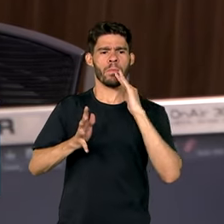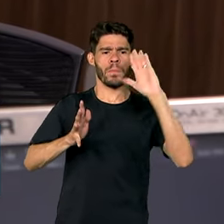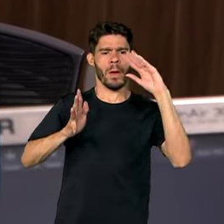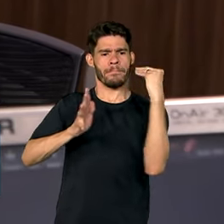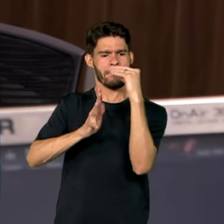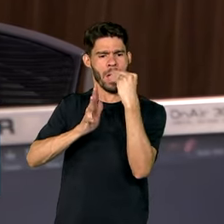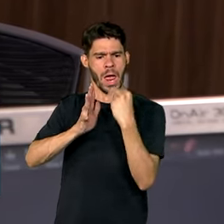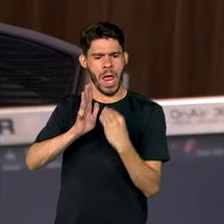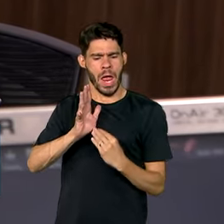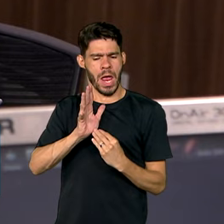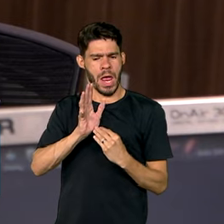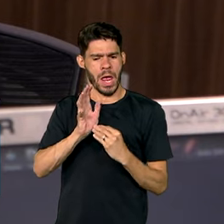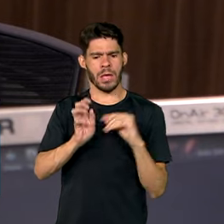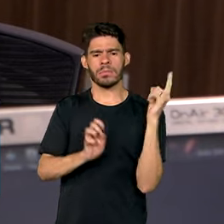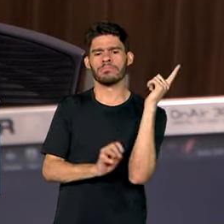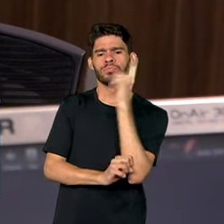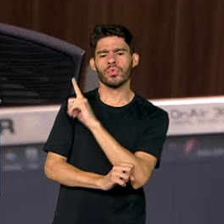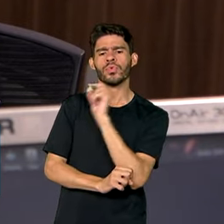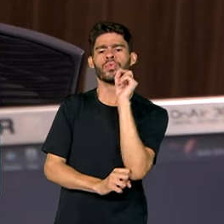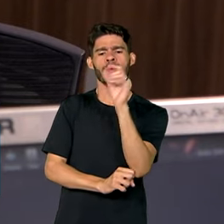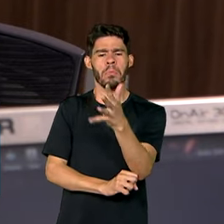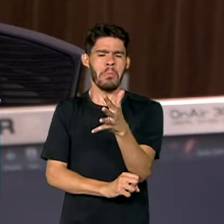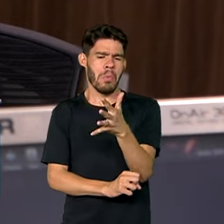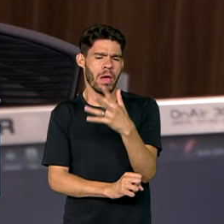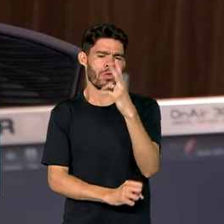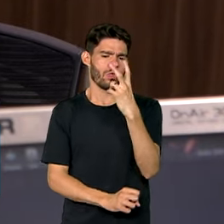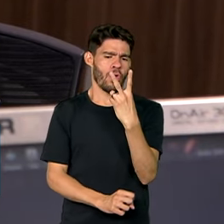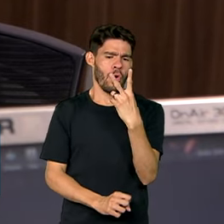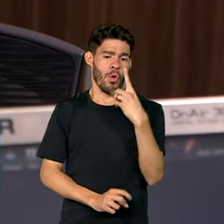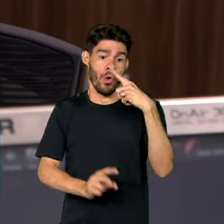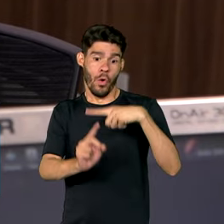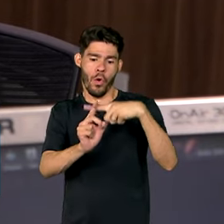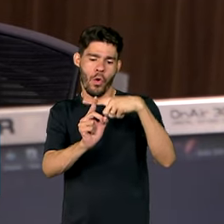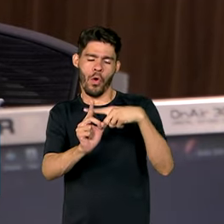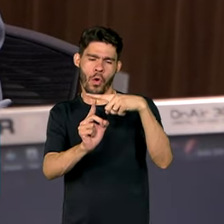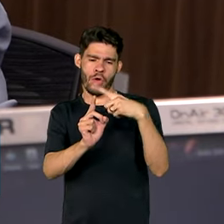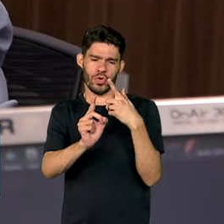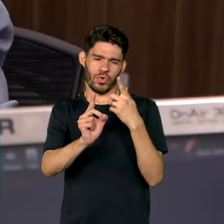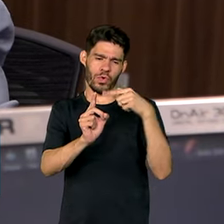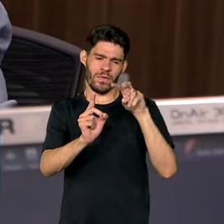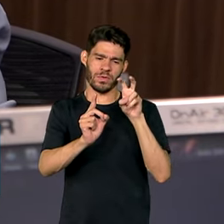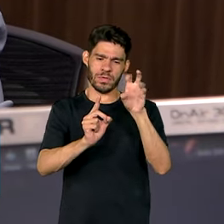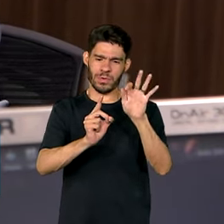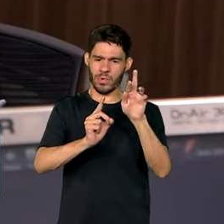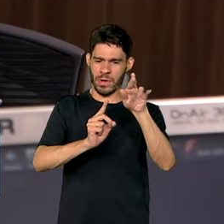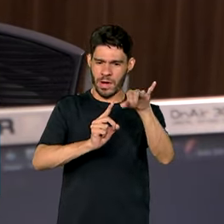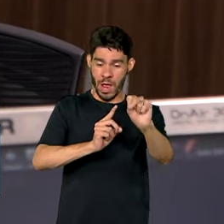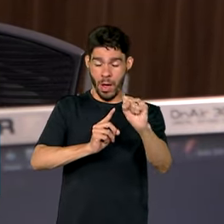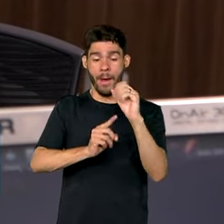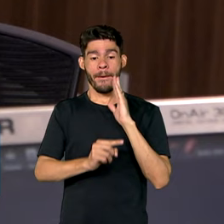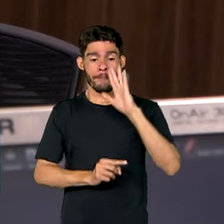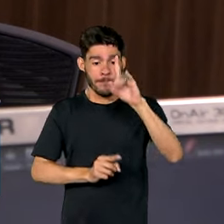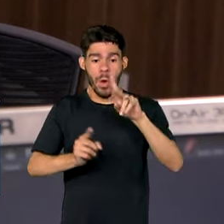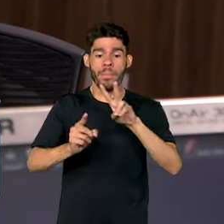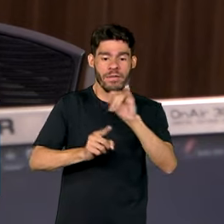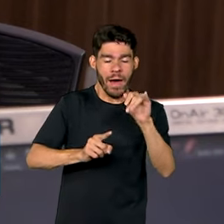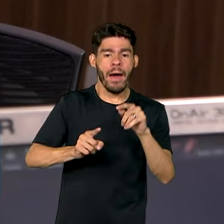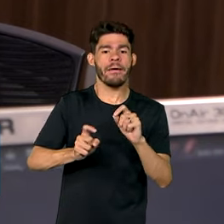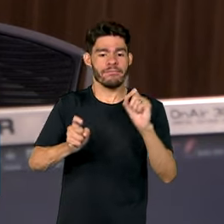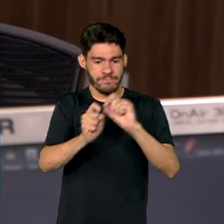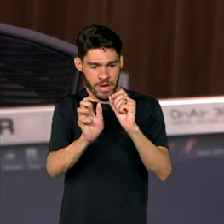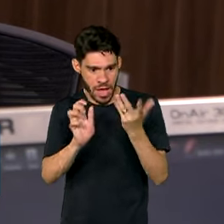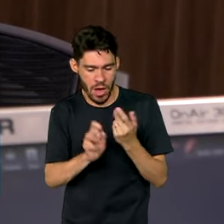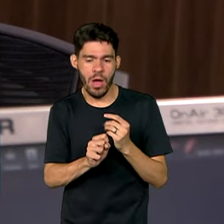estão na mesa a gente chegaria ainda mais ou menos em 2,5 Então as promessas também agora serão que ser feita a